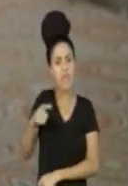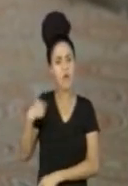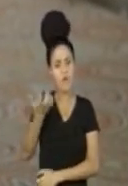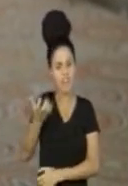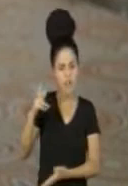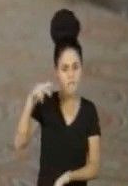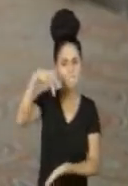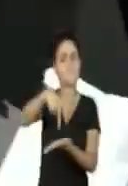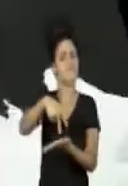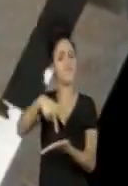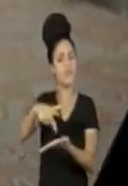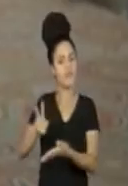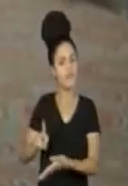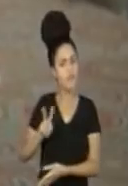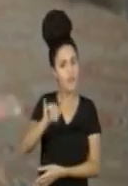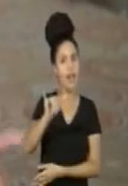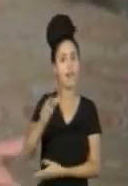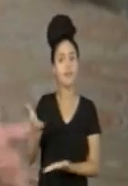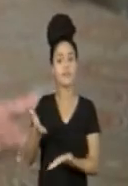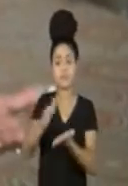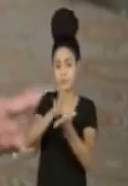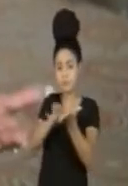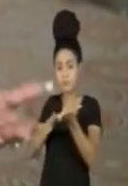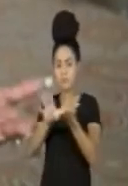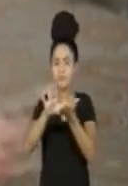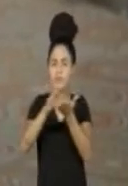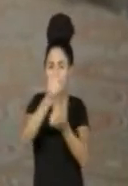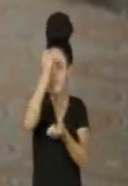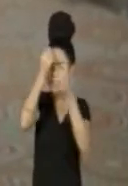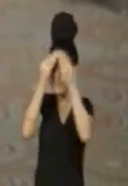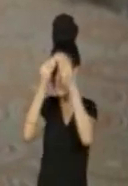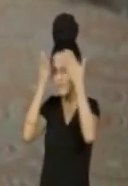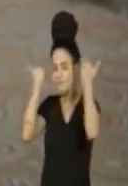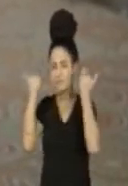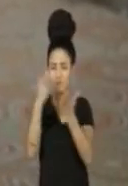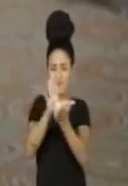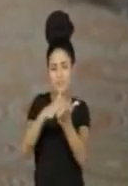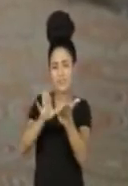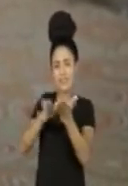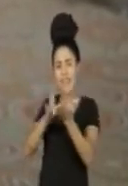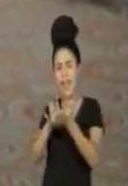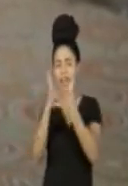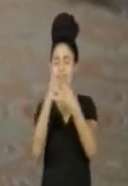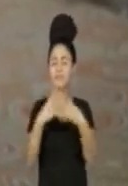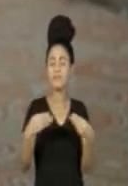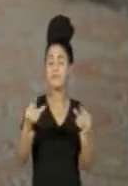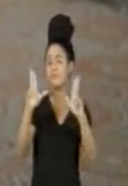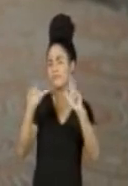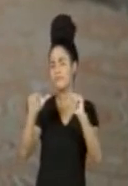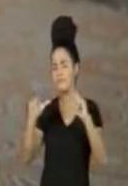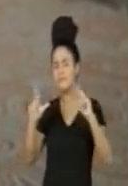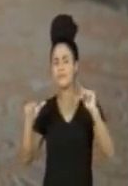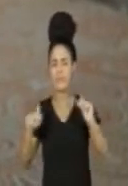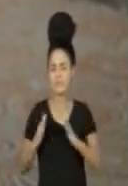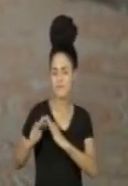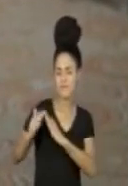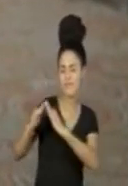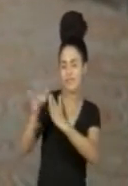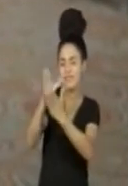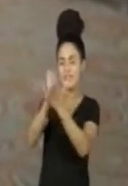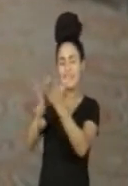frente, sem olhar para trás. Não deixa o samba morrer, não deixa o samba acabar. O morro foi